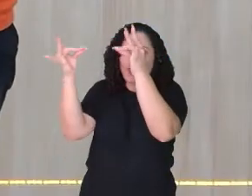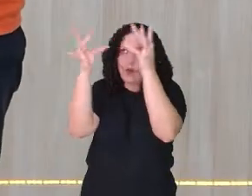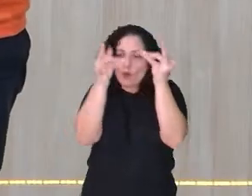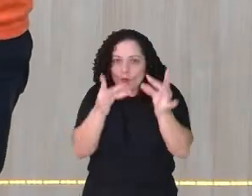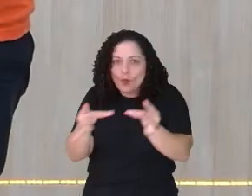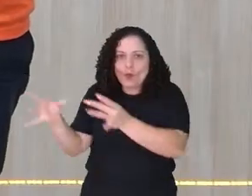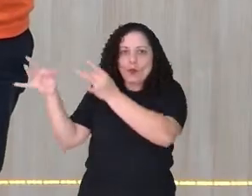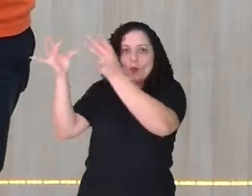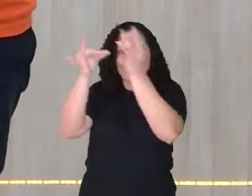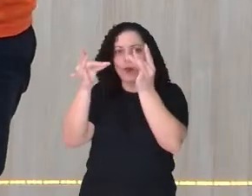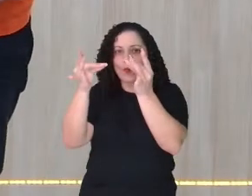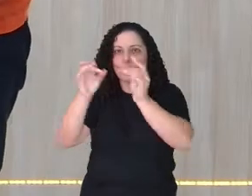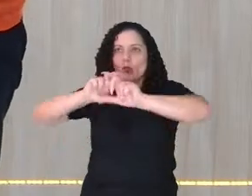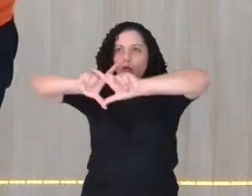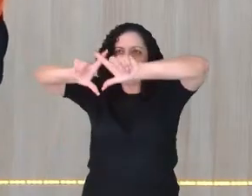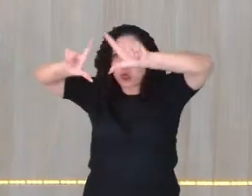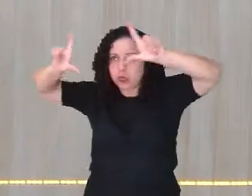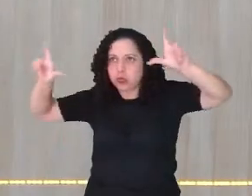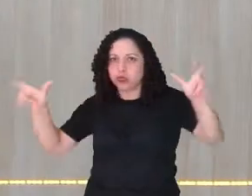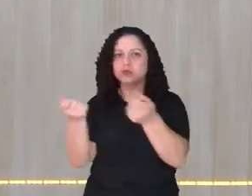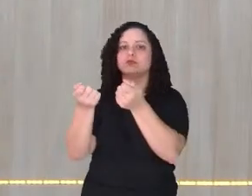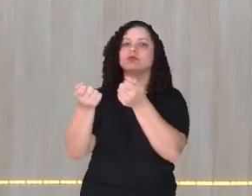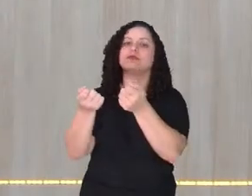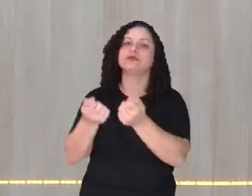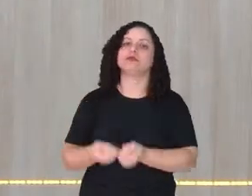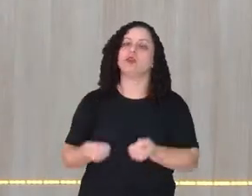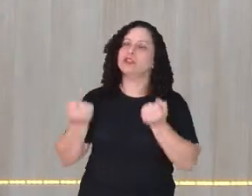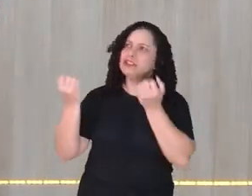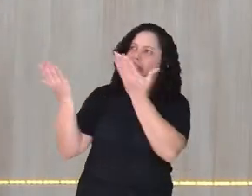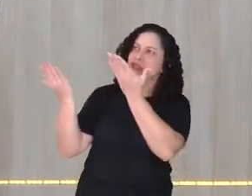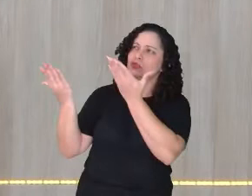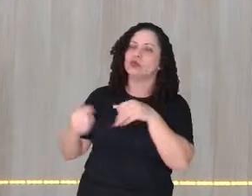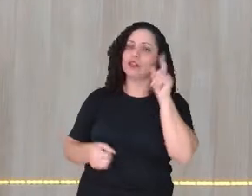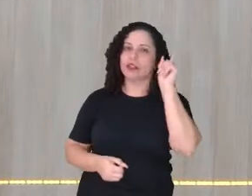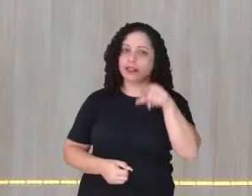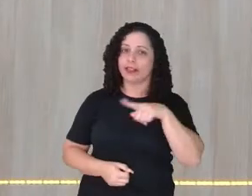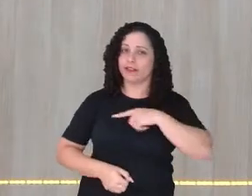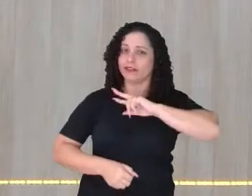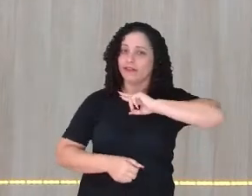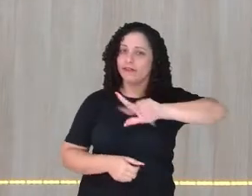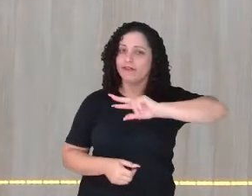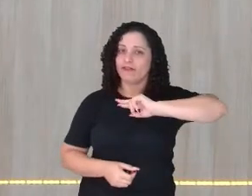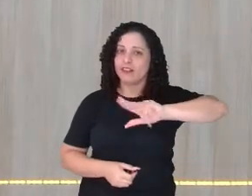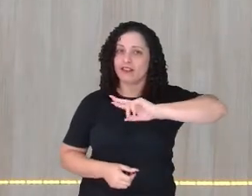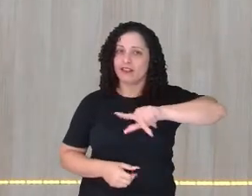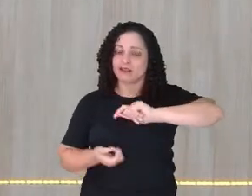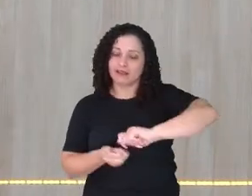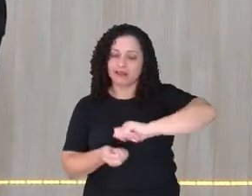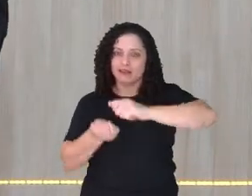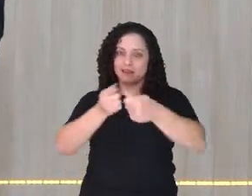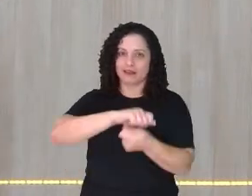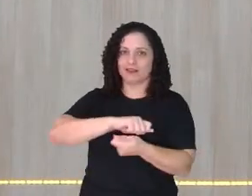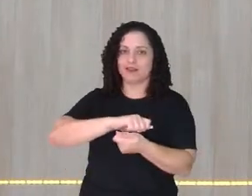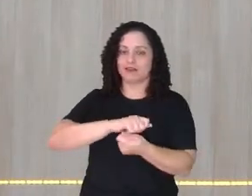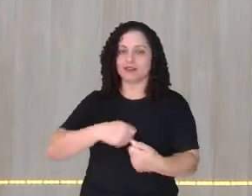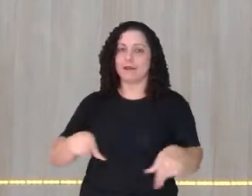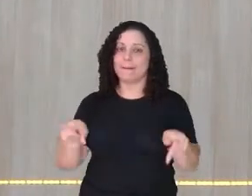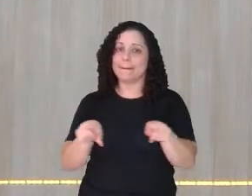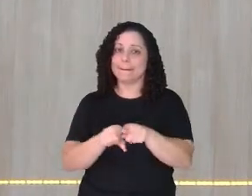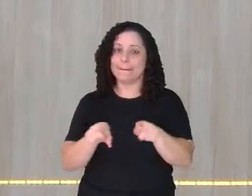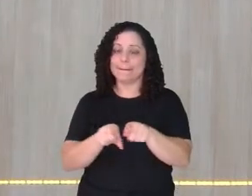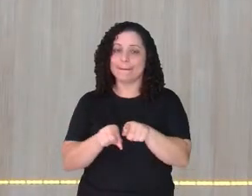alguns lugares até desértico, tá? Então isso vai fazer toda a diferença na adaptação dos